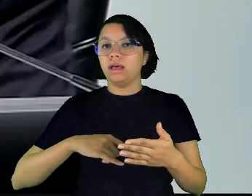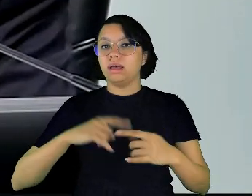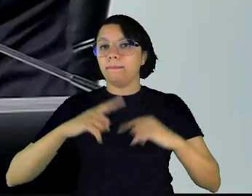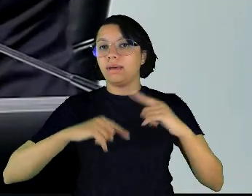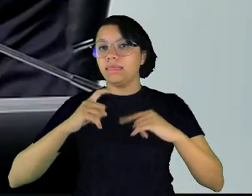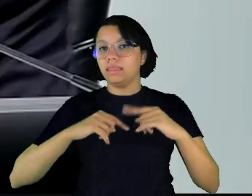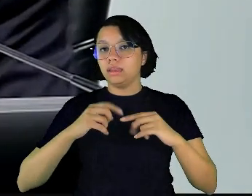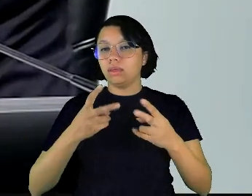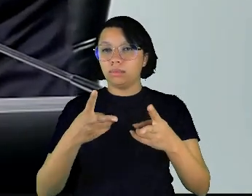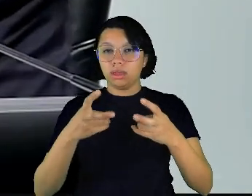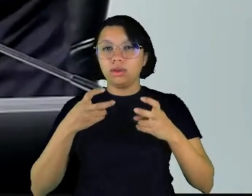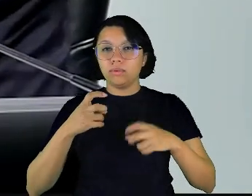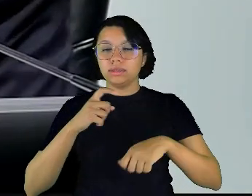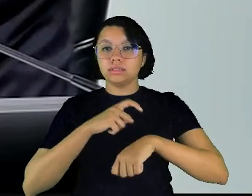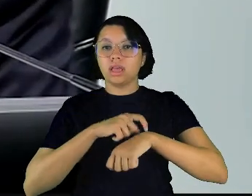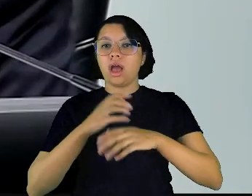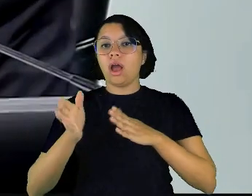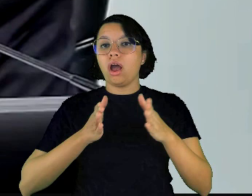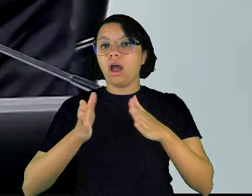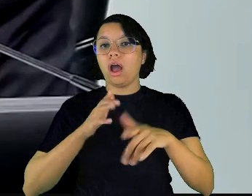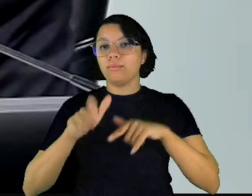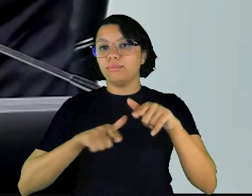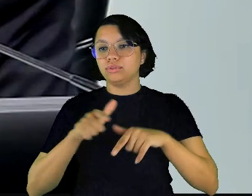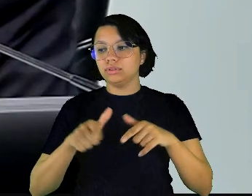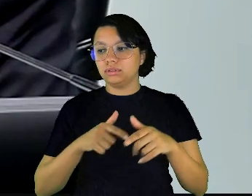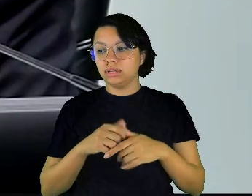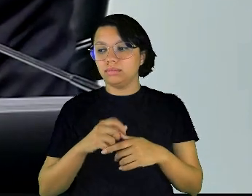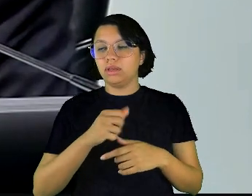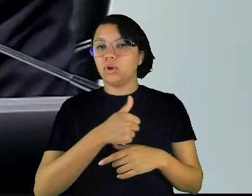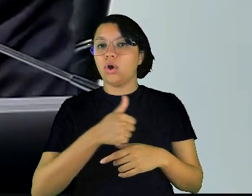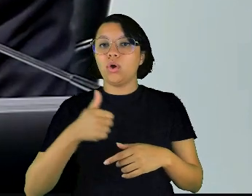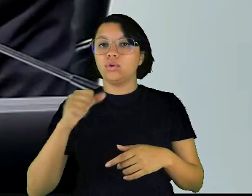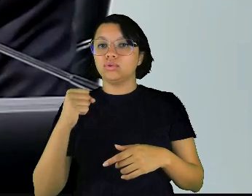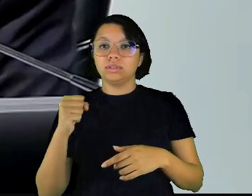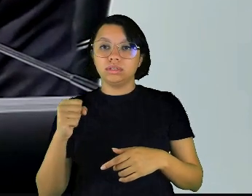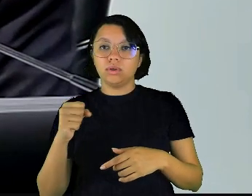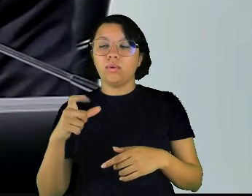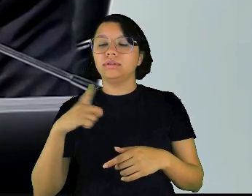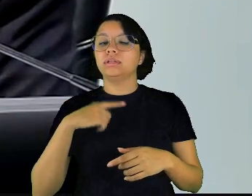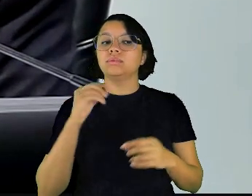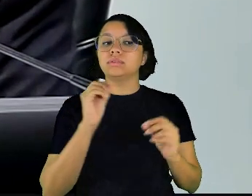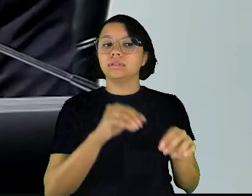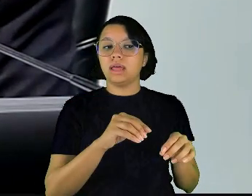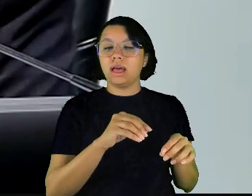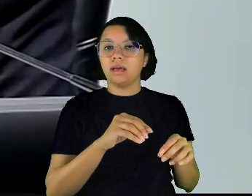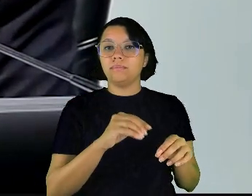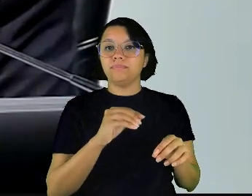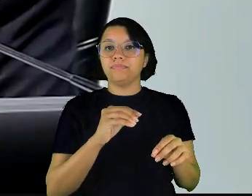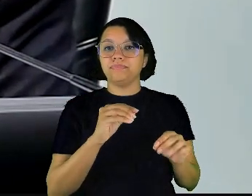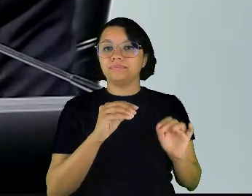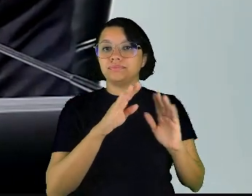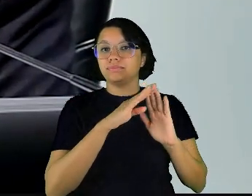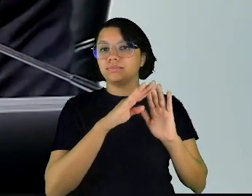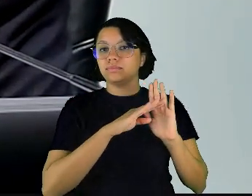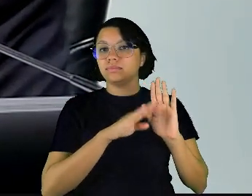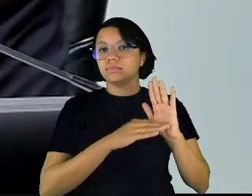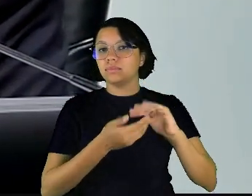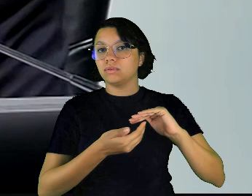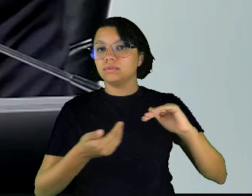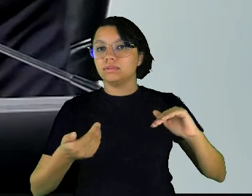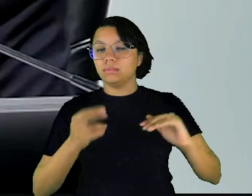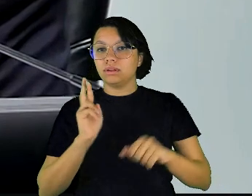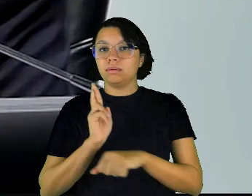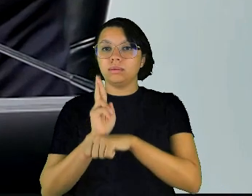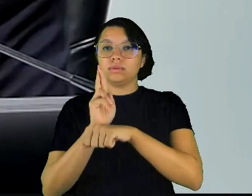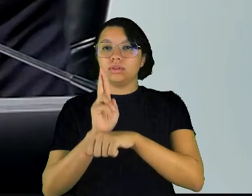Tá? Então, vejam, tema repetitivo 1188, nós temos lá eleitos, né, separados como representativos da